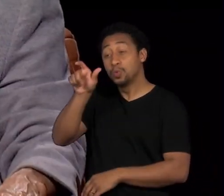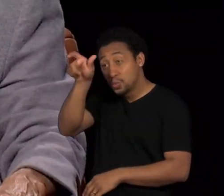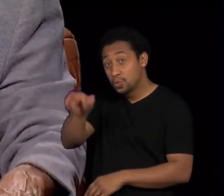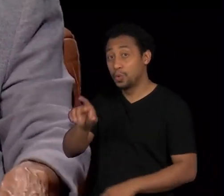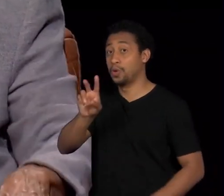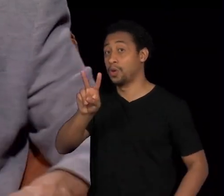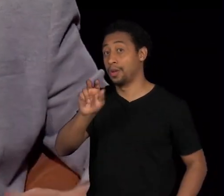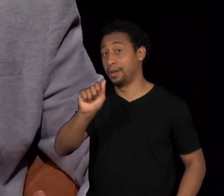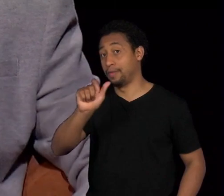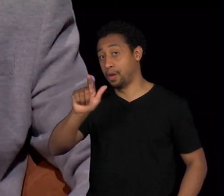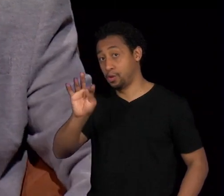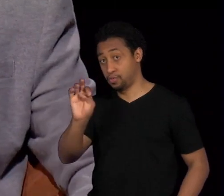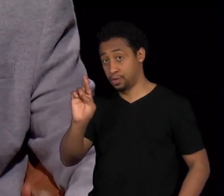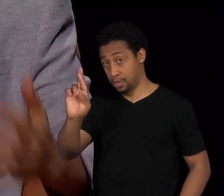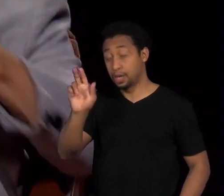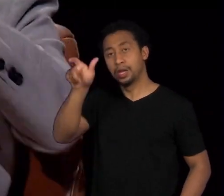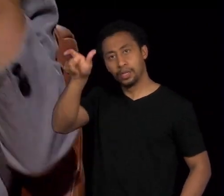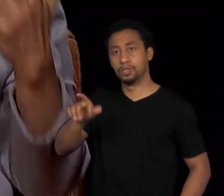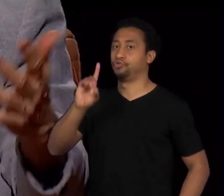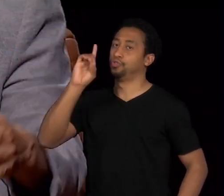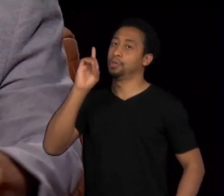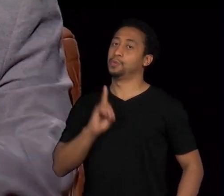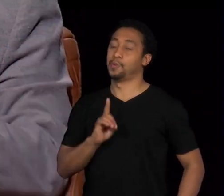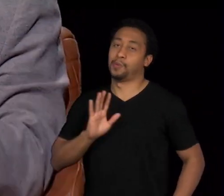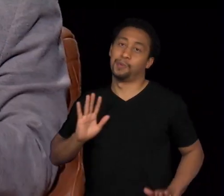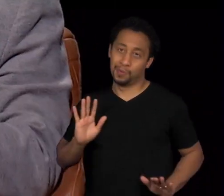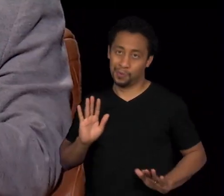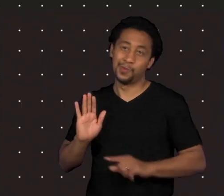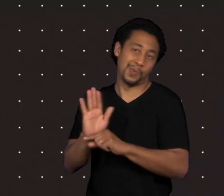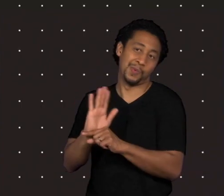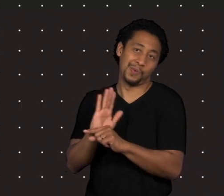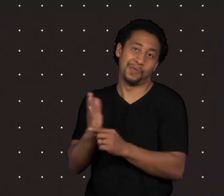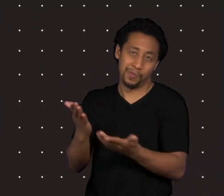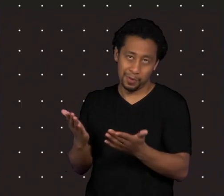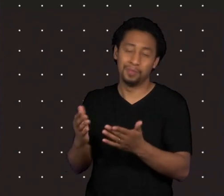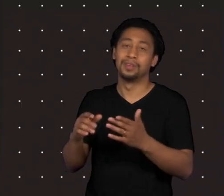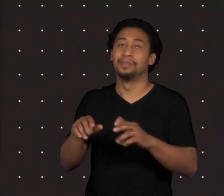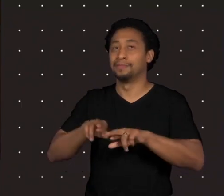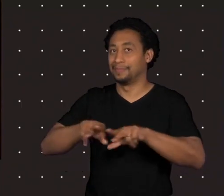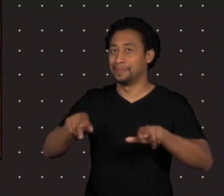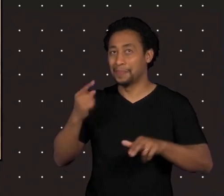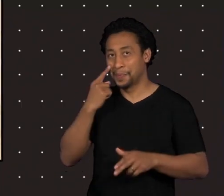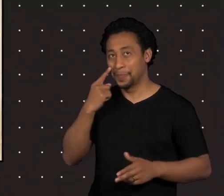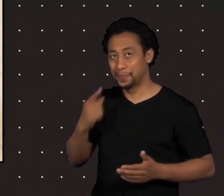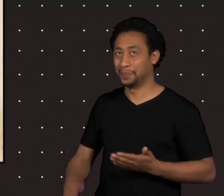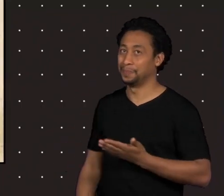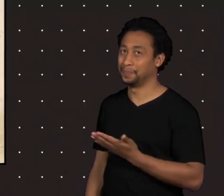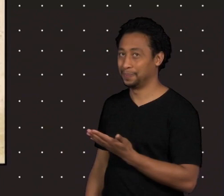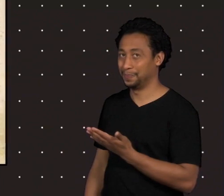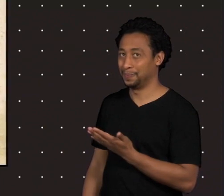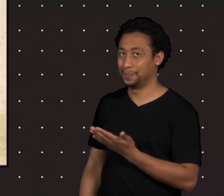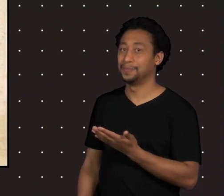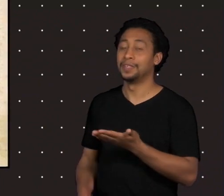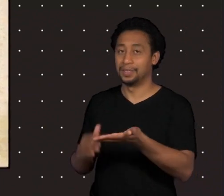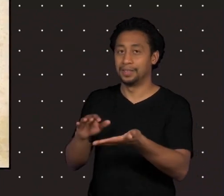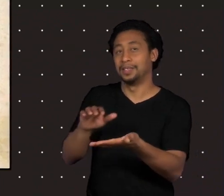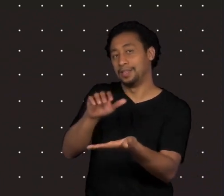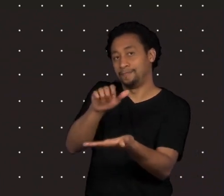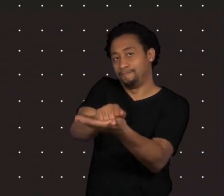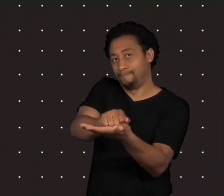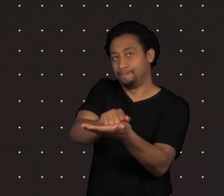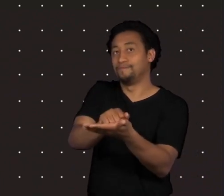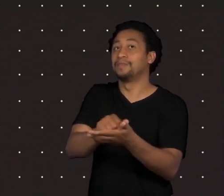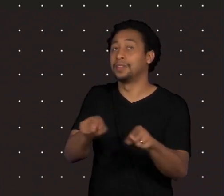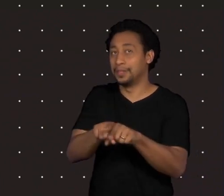cinematográfico da das minhas ou Nossas obras não é Ele registrou o lunário Perpétuo o